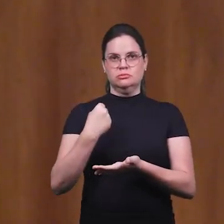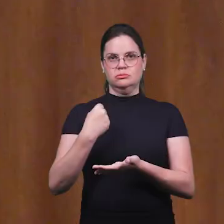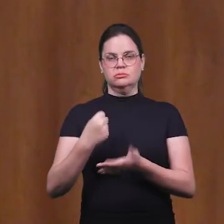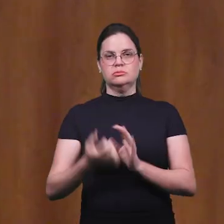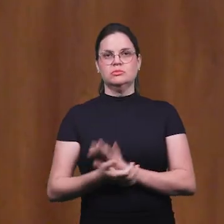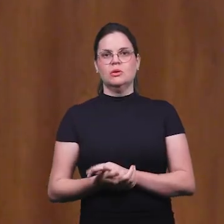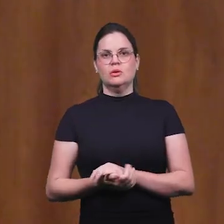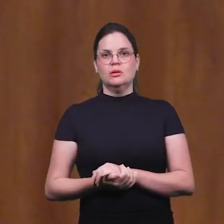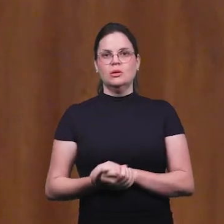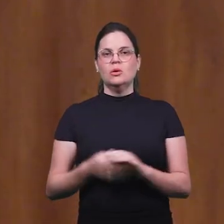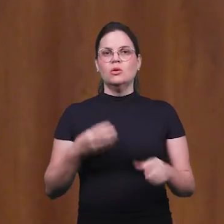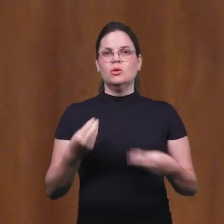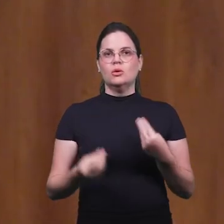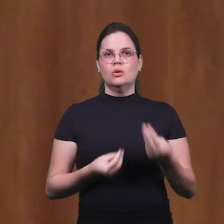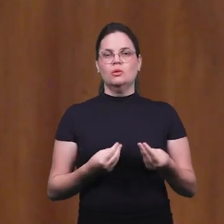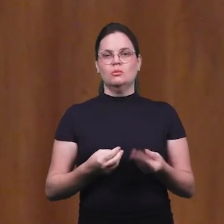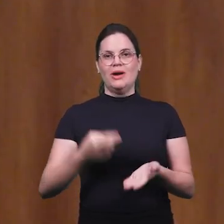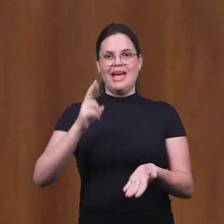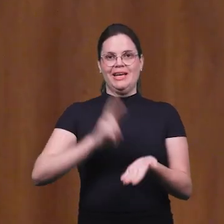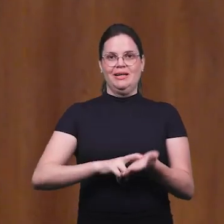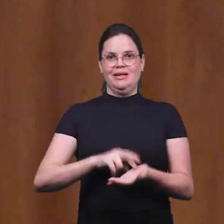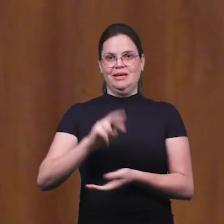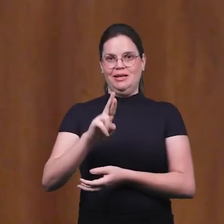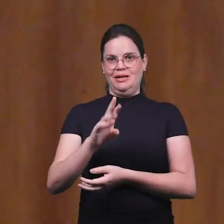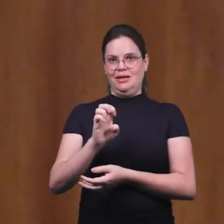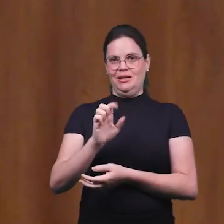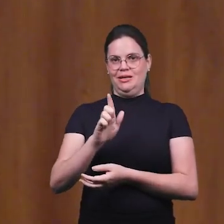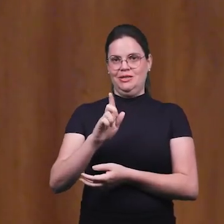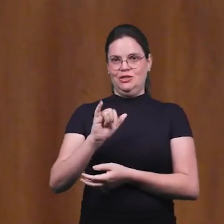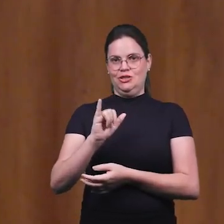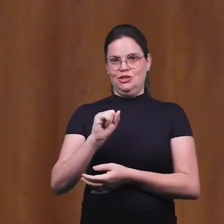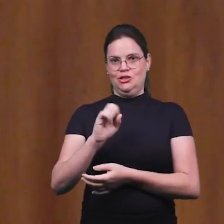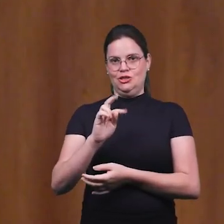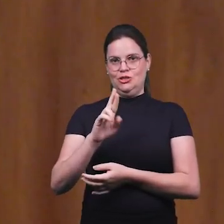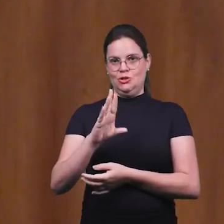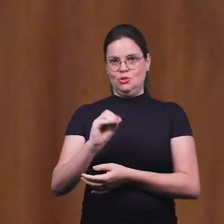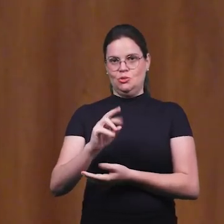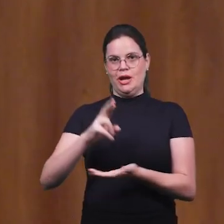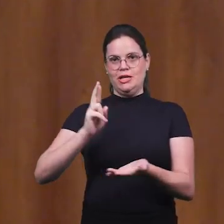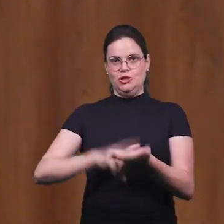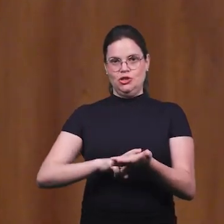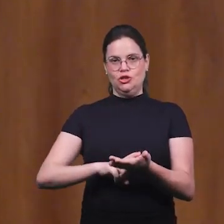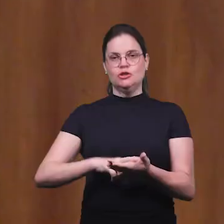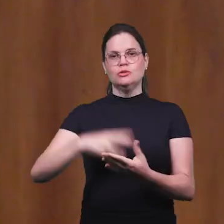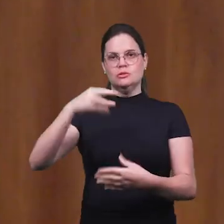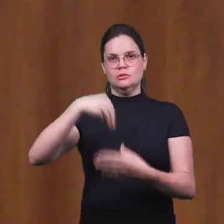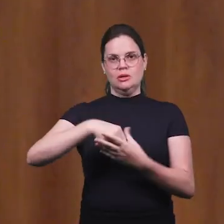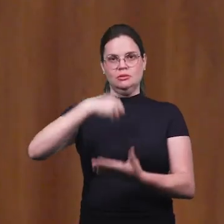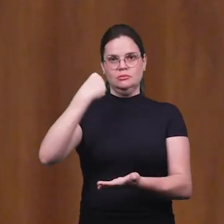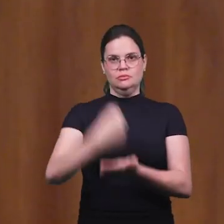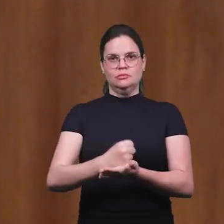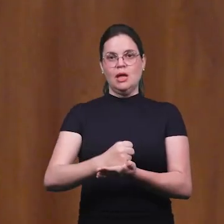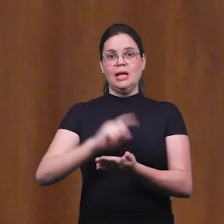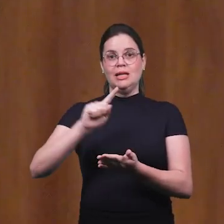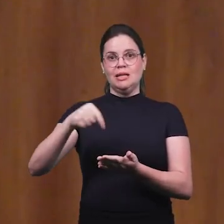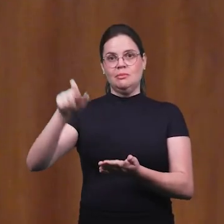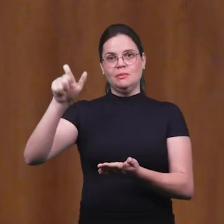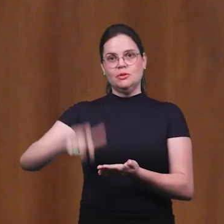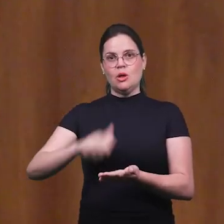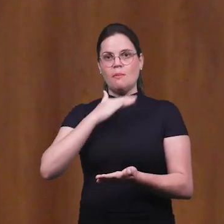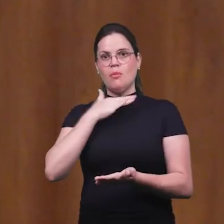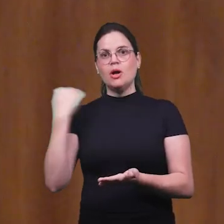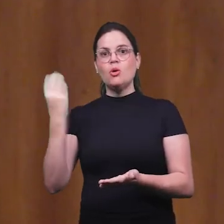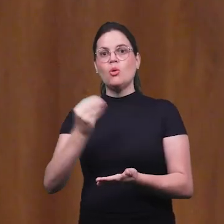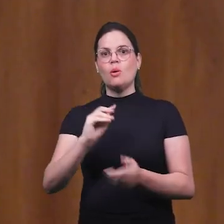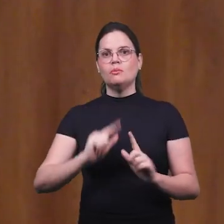do testamento, há também a questão dessa execução do testamento, que a gente pode falar também a respeito desses itens.